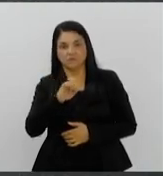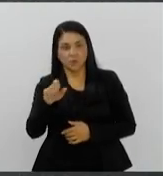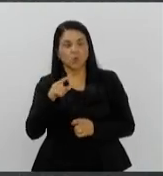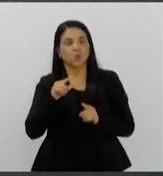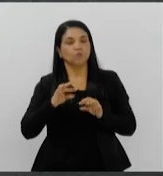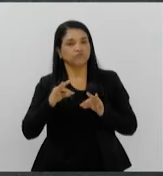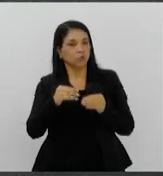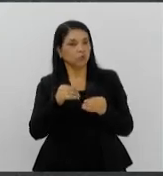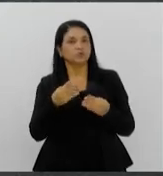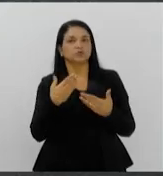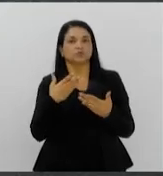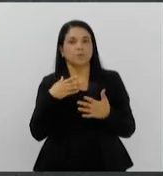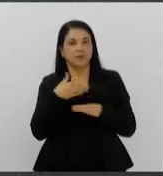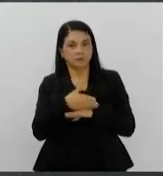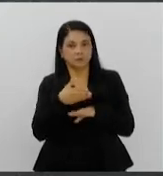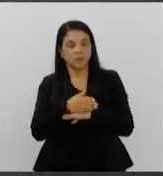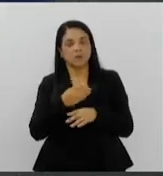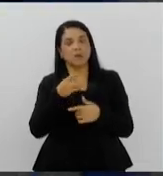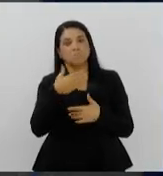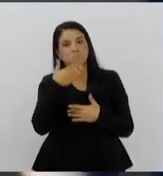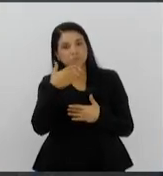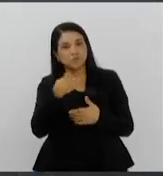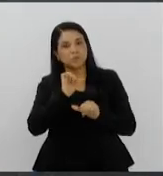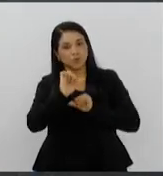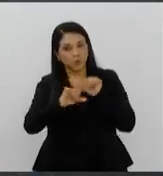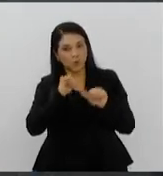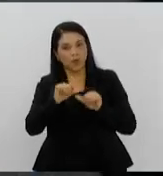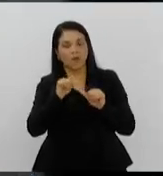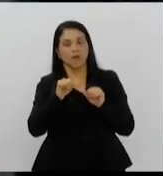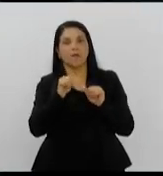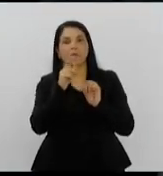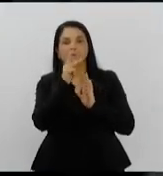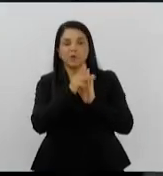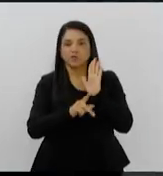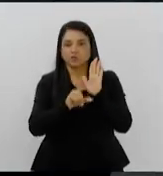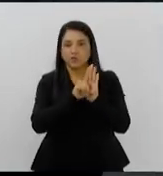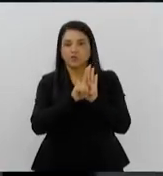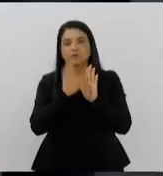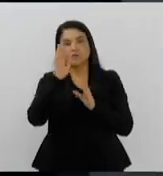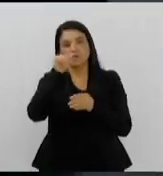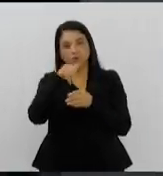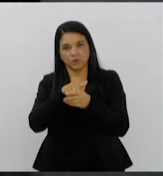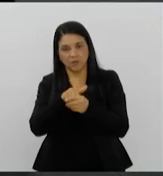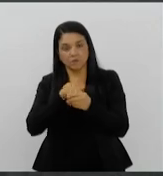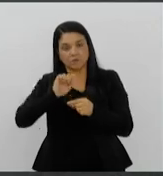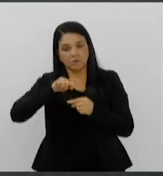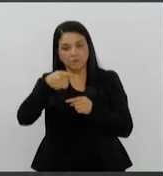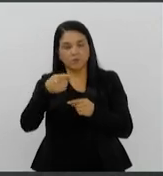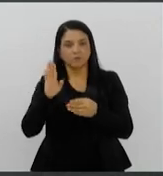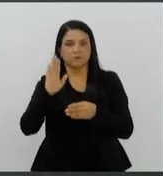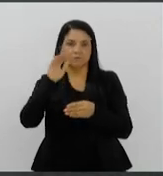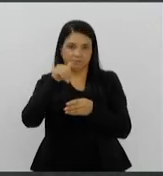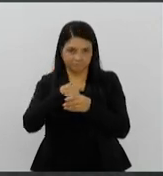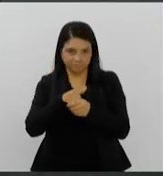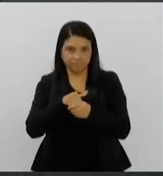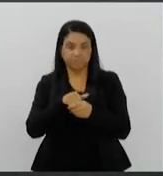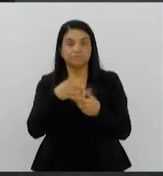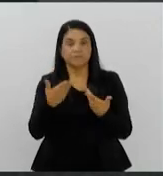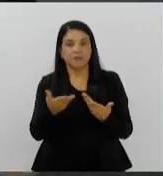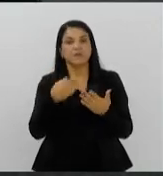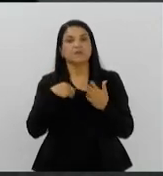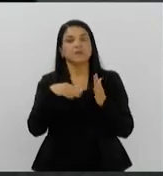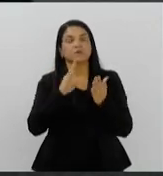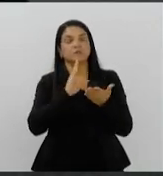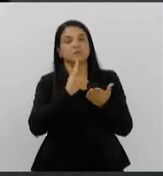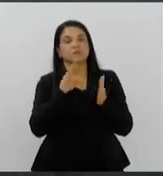troca para o fake news ser só depois da eleição e a gente botar o tema da questão dos incêndios na nossa pauta, que